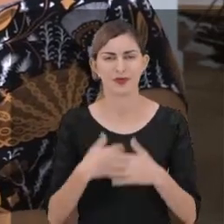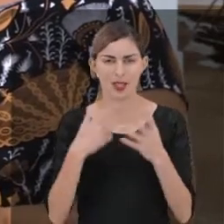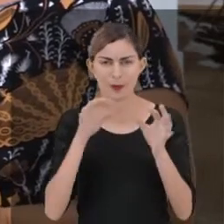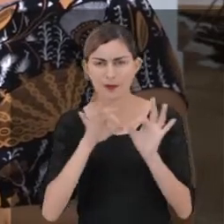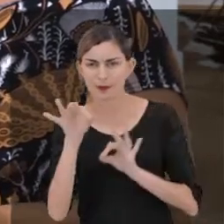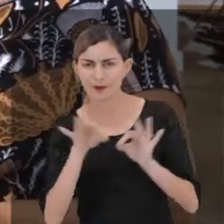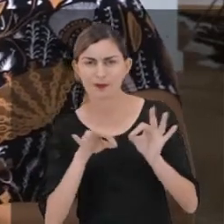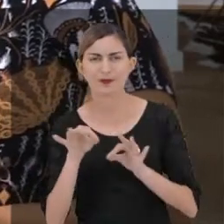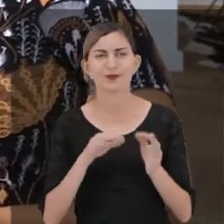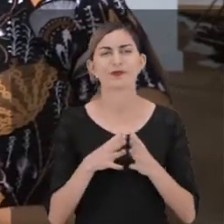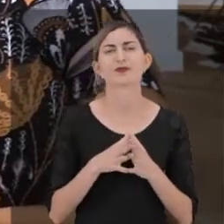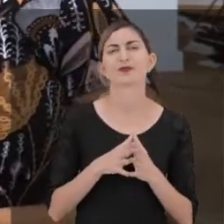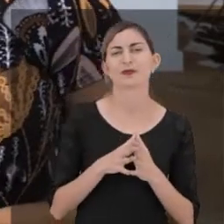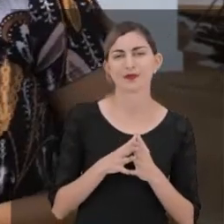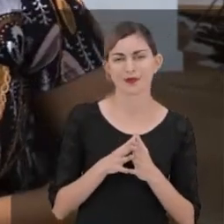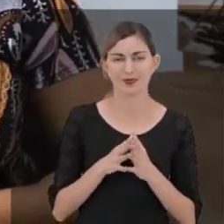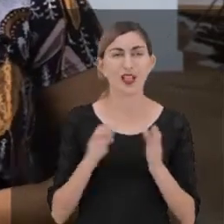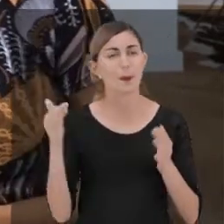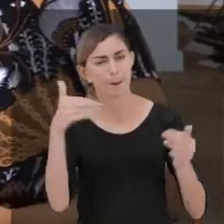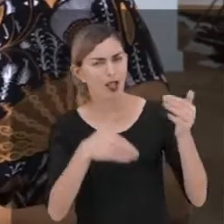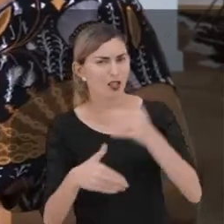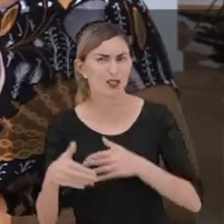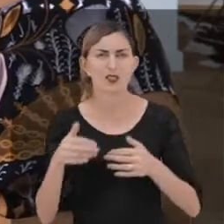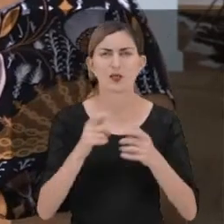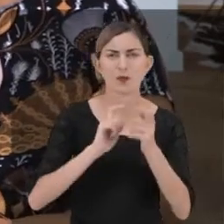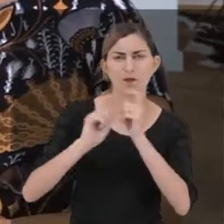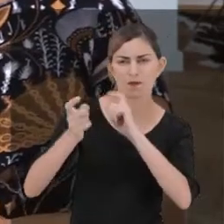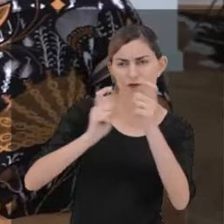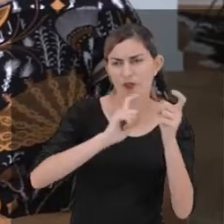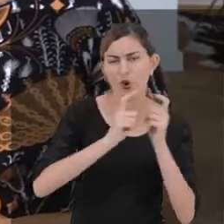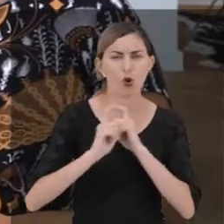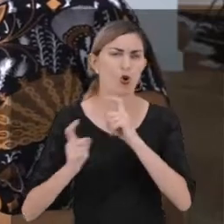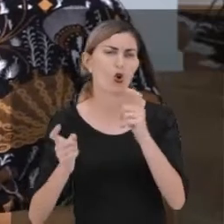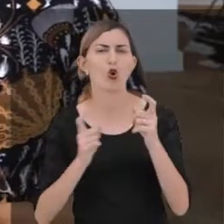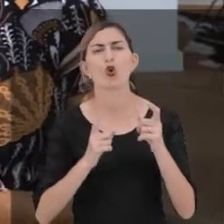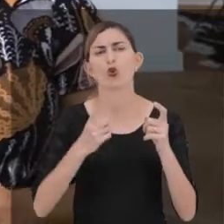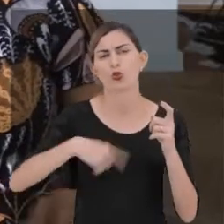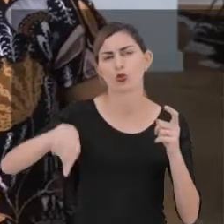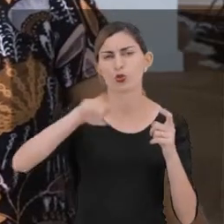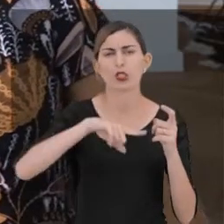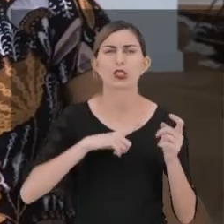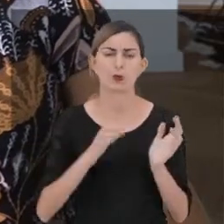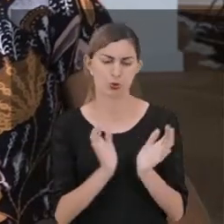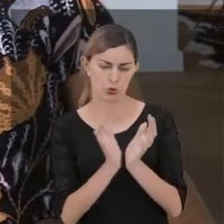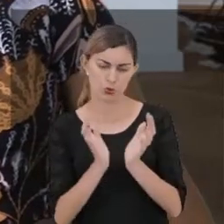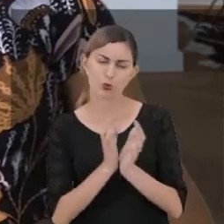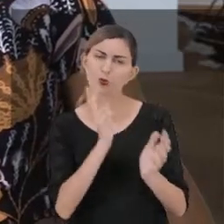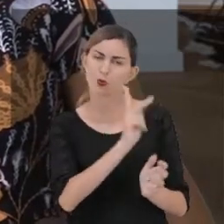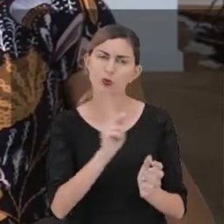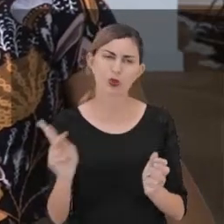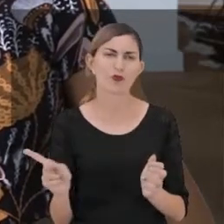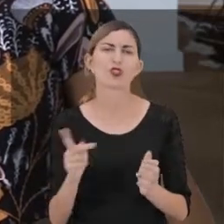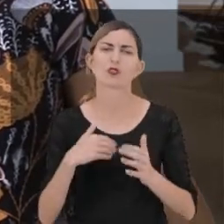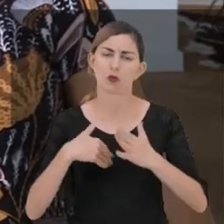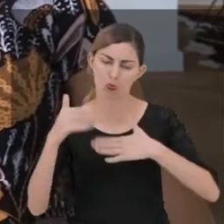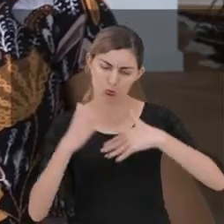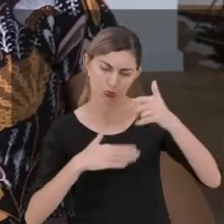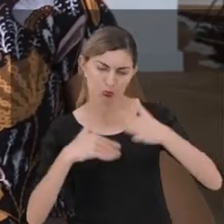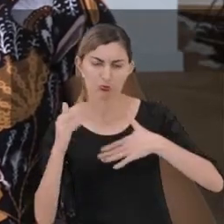que mexer em alguma coisa? Participem dos fóruns. Nós temos uma equipe de professores